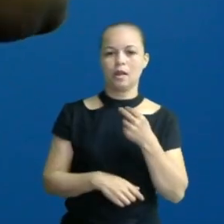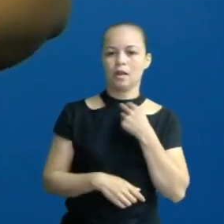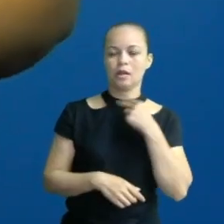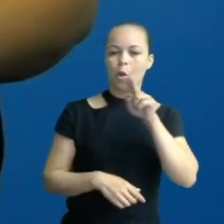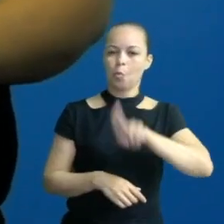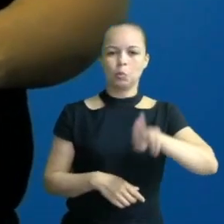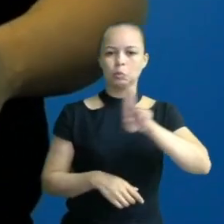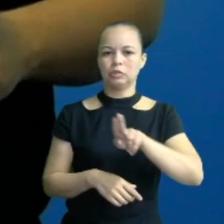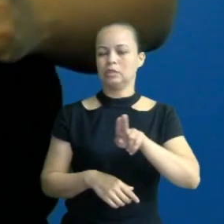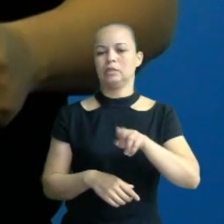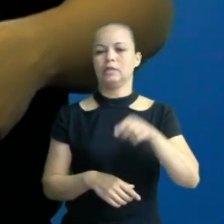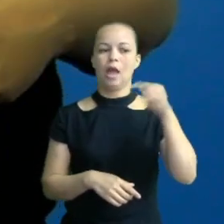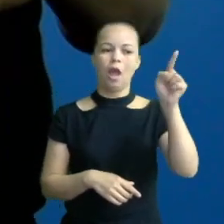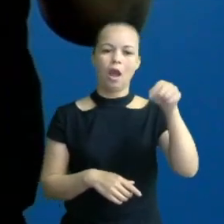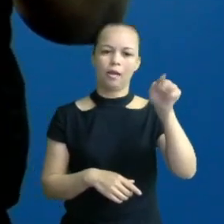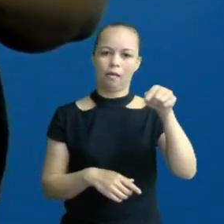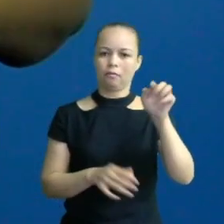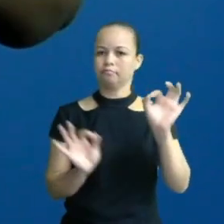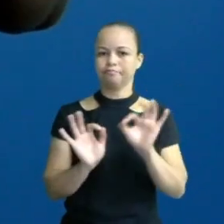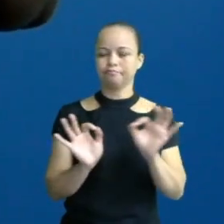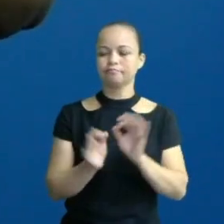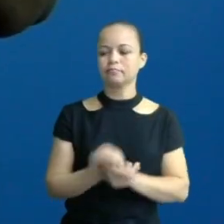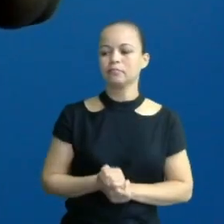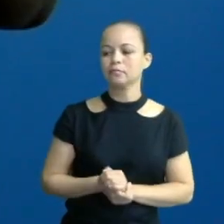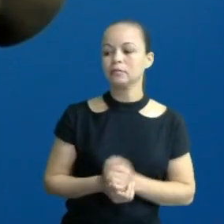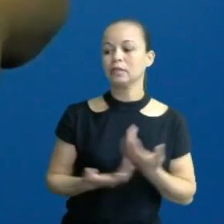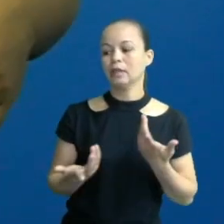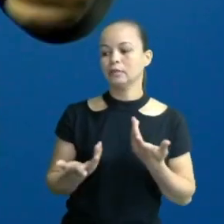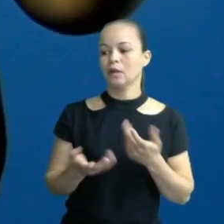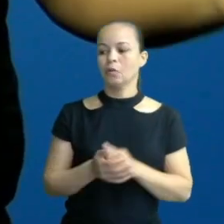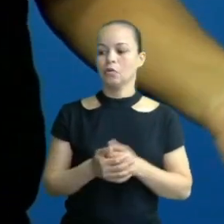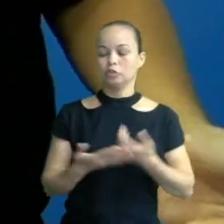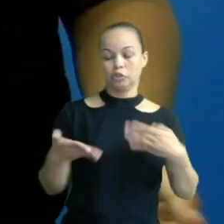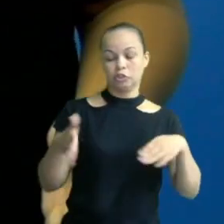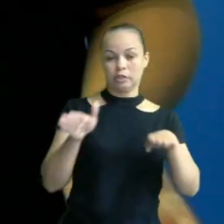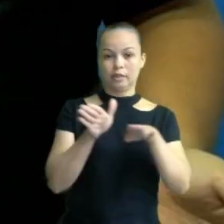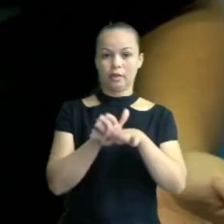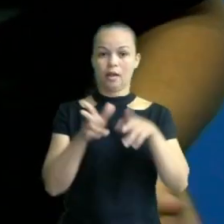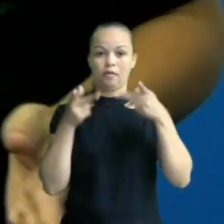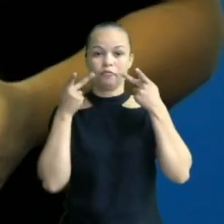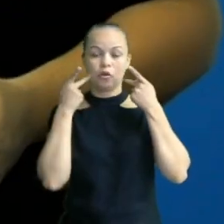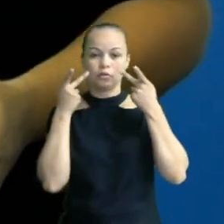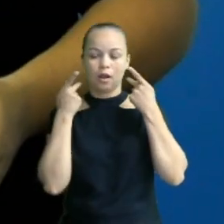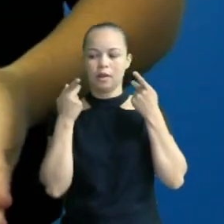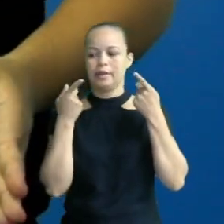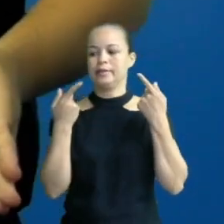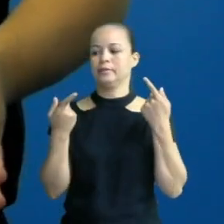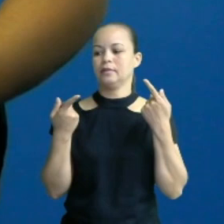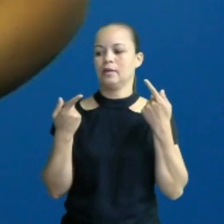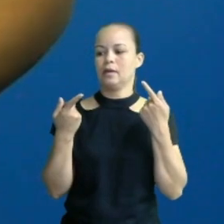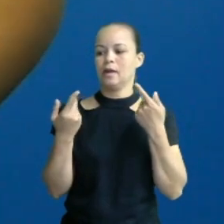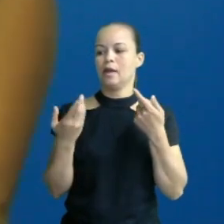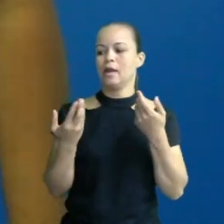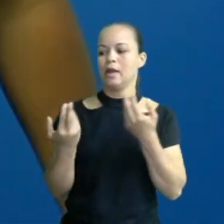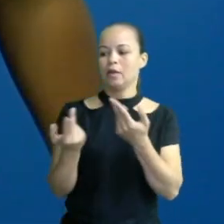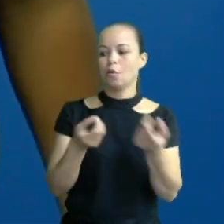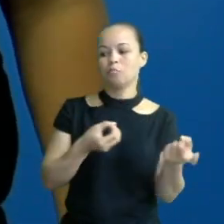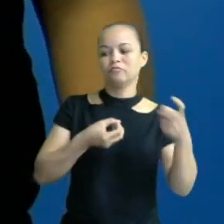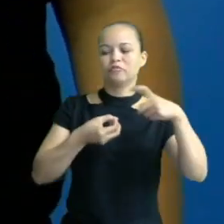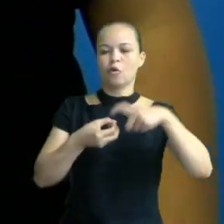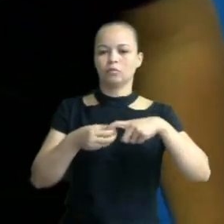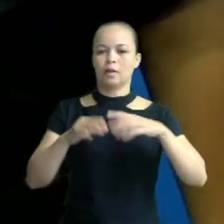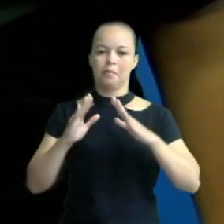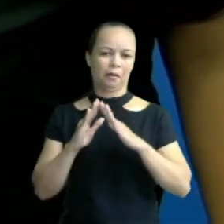utilizaremos crase, tá bom? Chegar à Fortaleza é como voltar para casa, tá bom? Mesmo que seja uma palavra feminina,